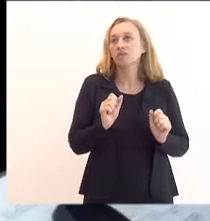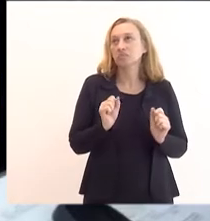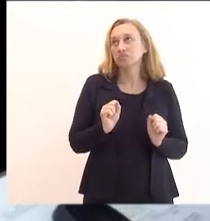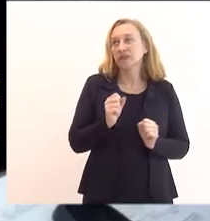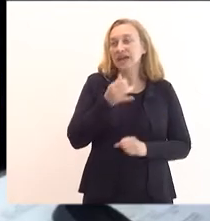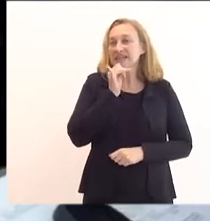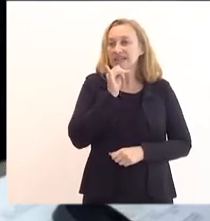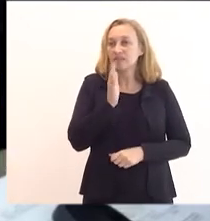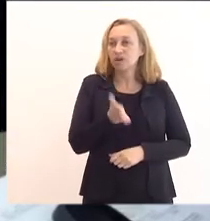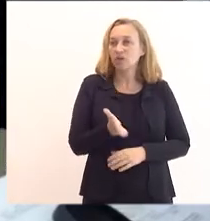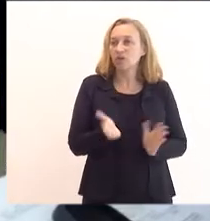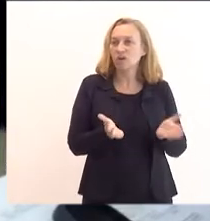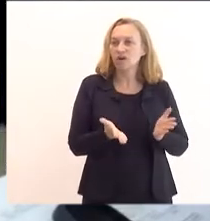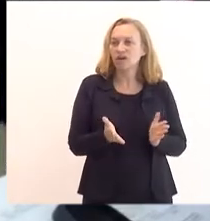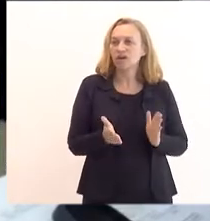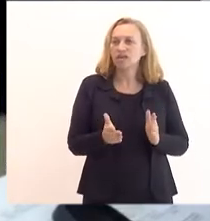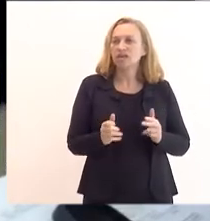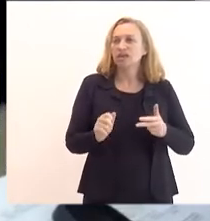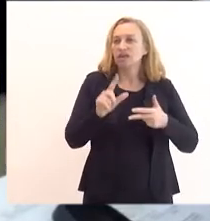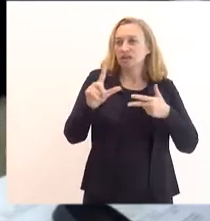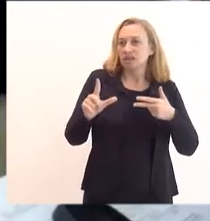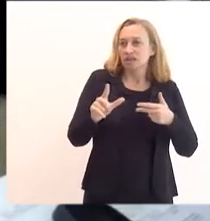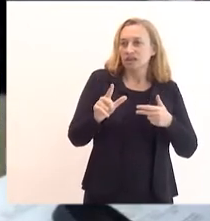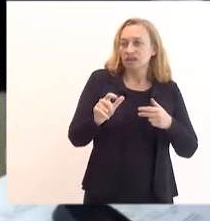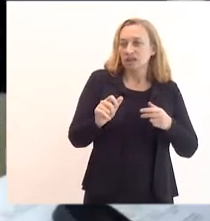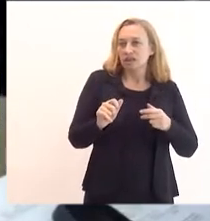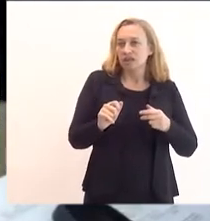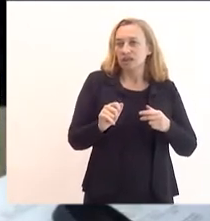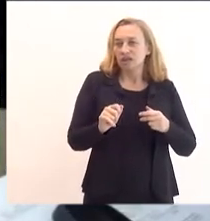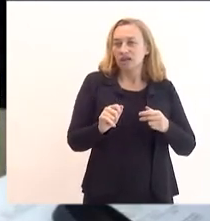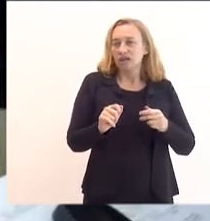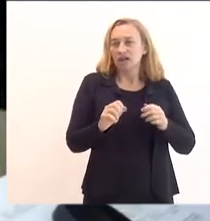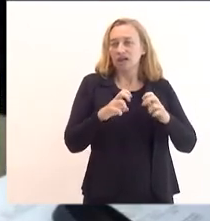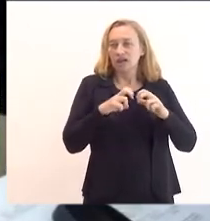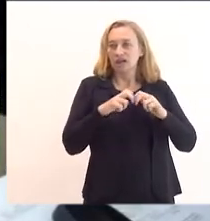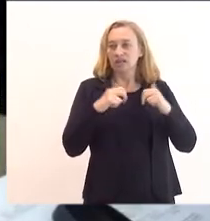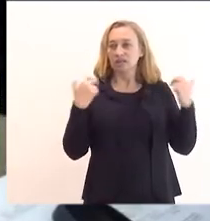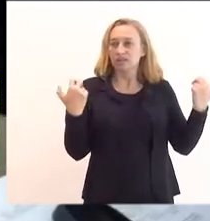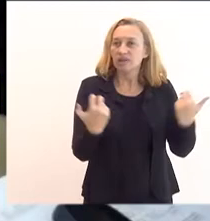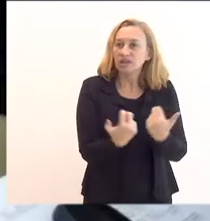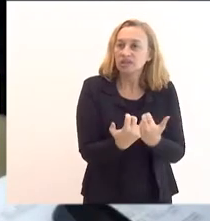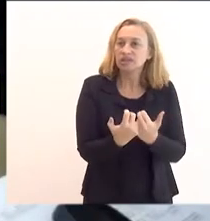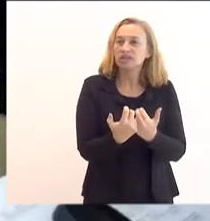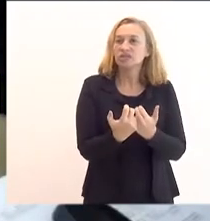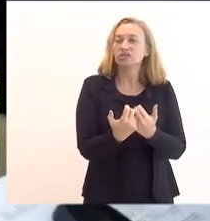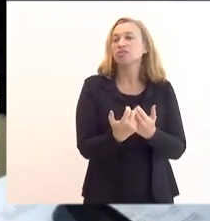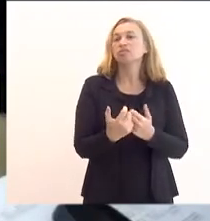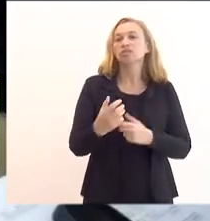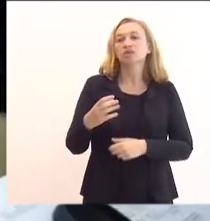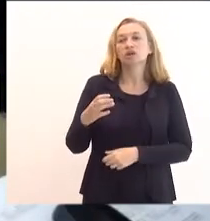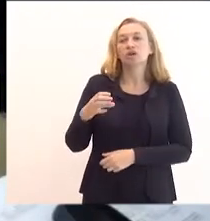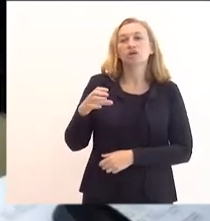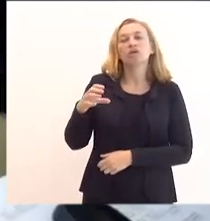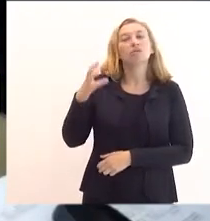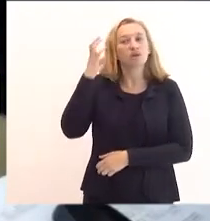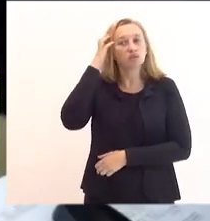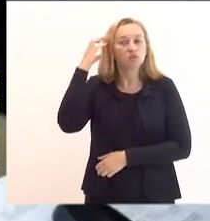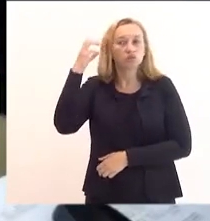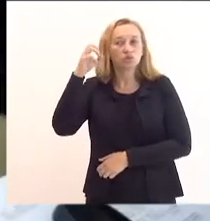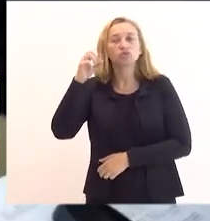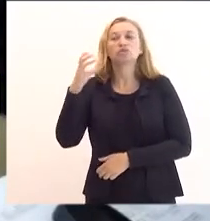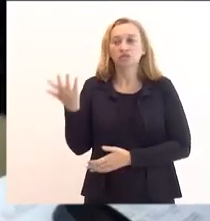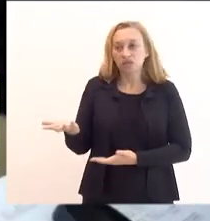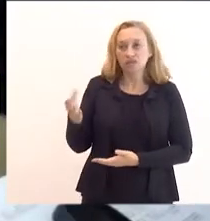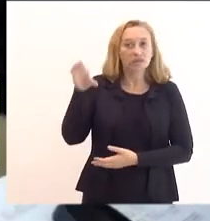tempo, a Assembleia Legislativa do Mato Grosso votou o projeto nessa linha, né, idêntico, análogo ao projeto do deputado Carlos Mink. Então,